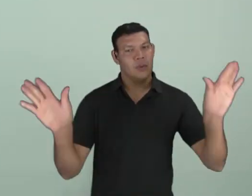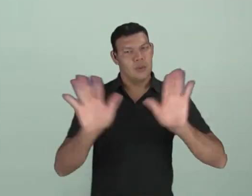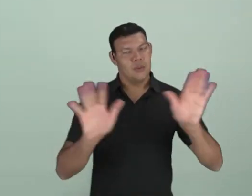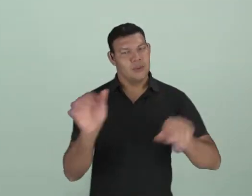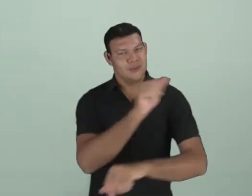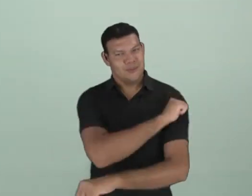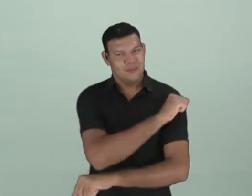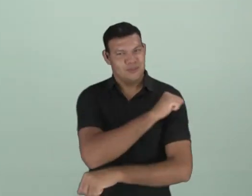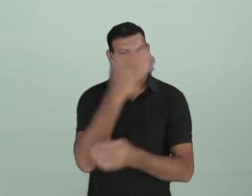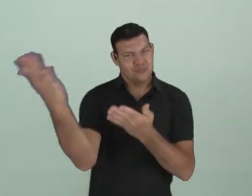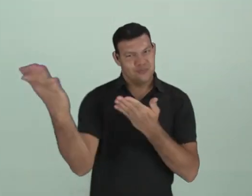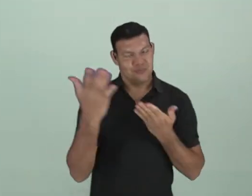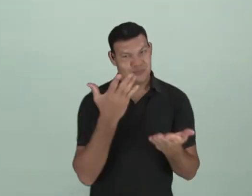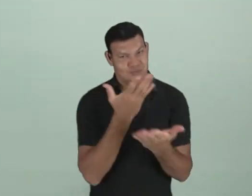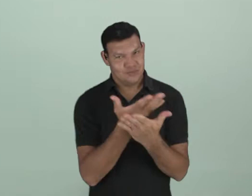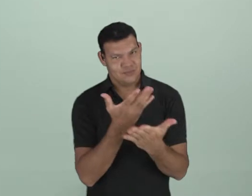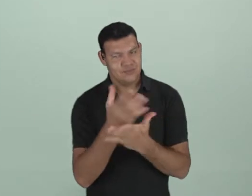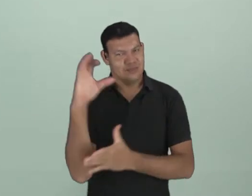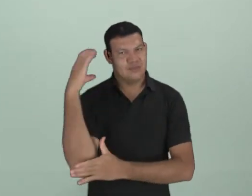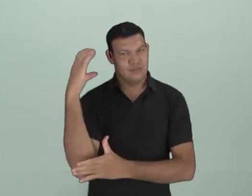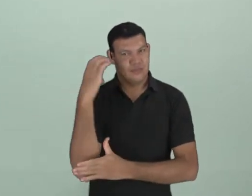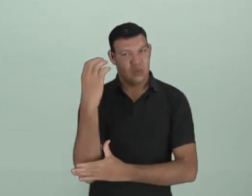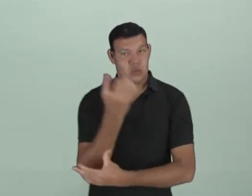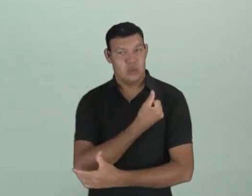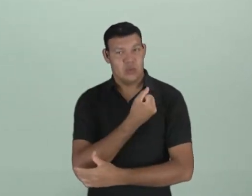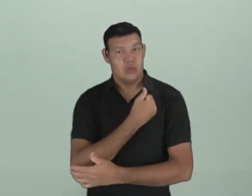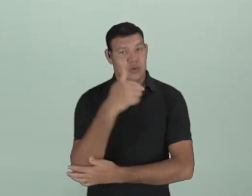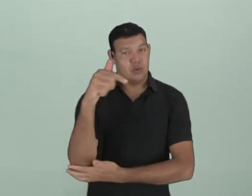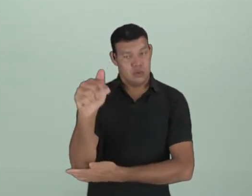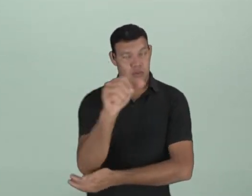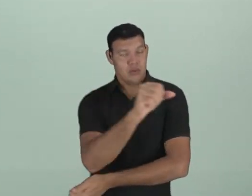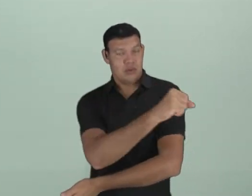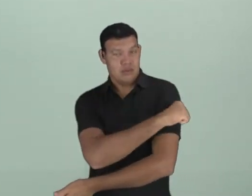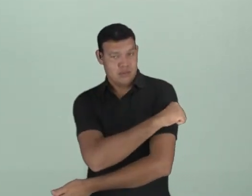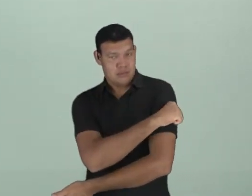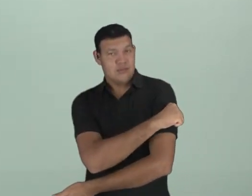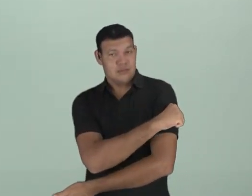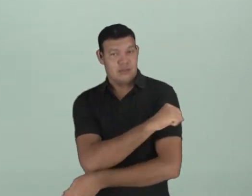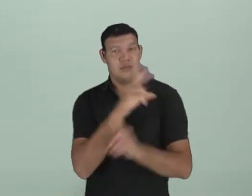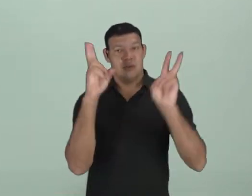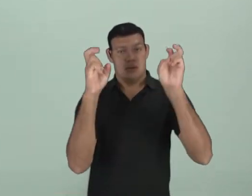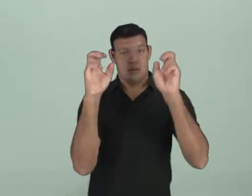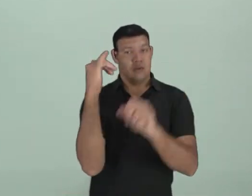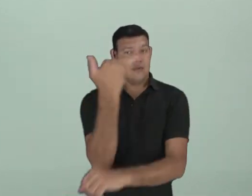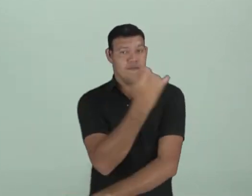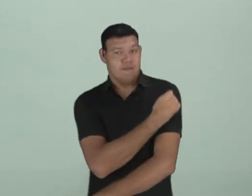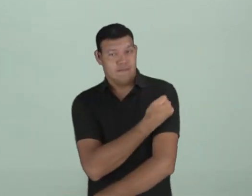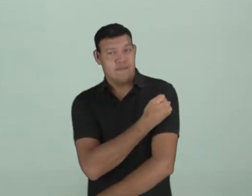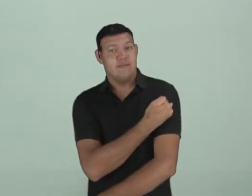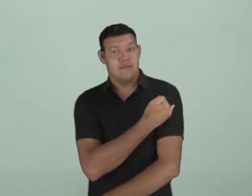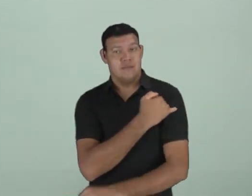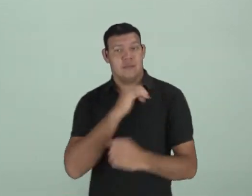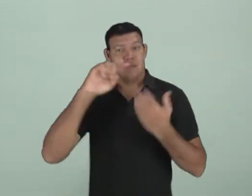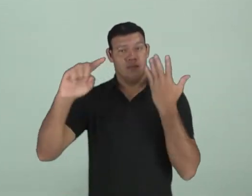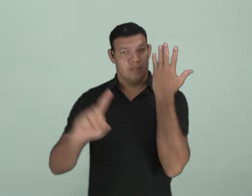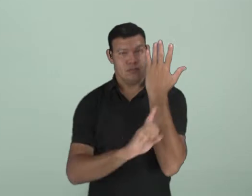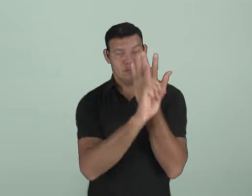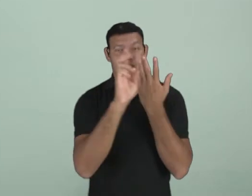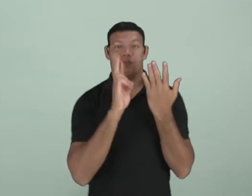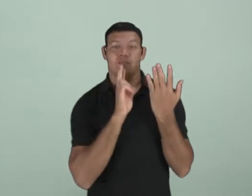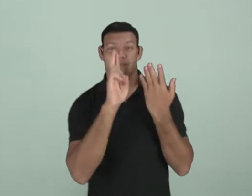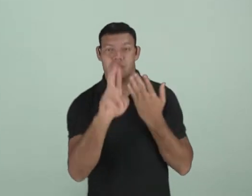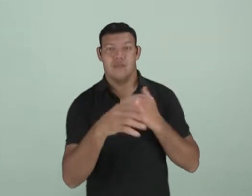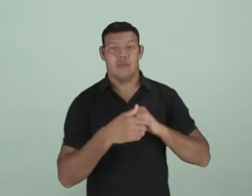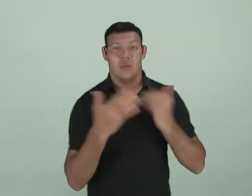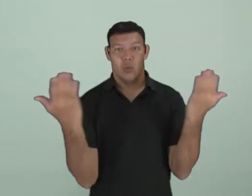Olá, alunos, bem-vindos a mais uma aula de ciências, aula de número 7 do oitavo ano, com o tema vacina e resposta imune. Na